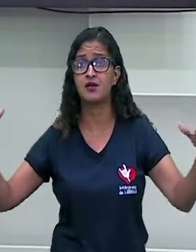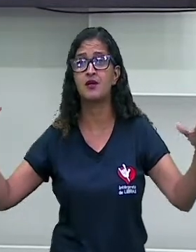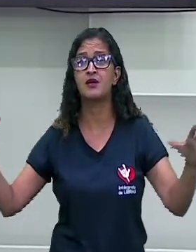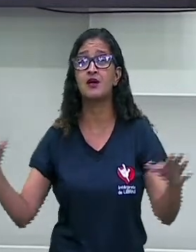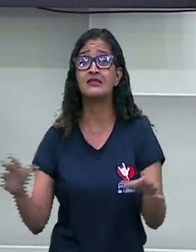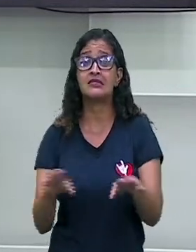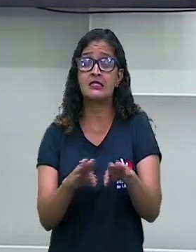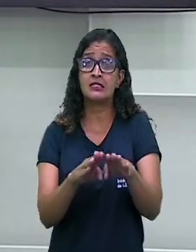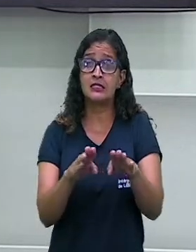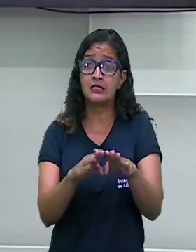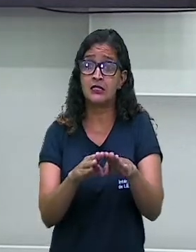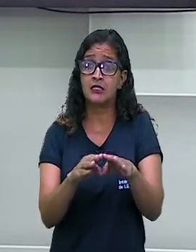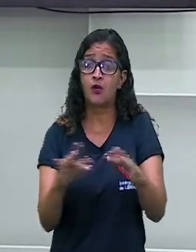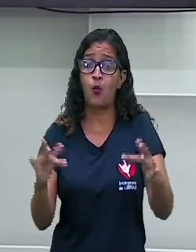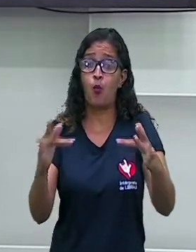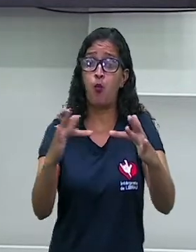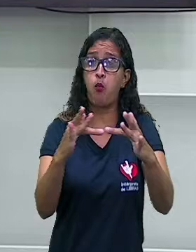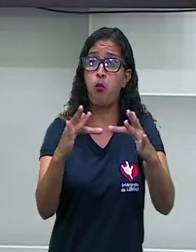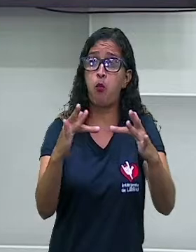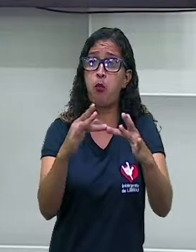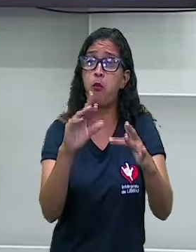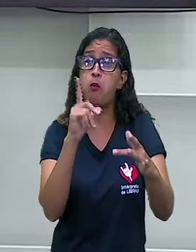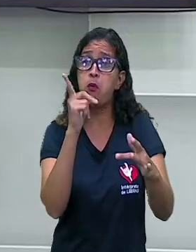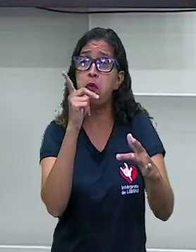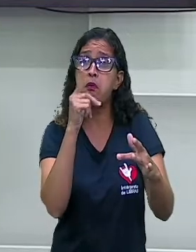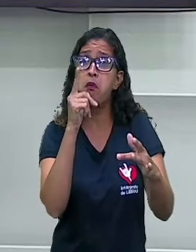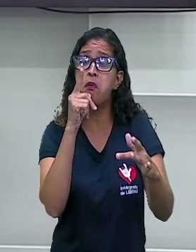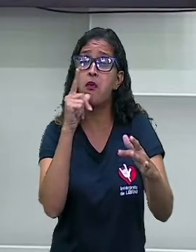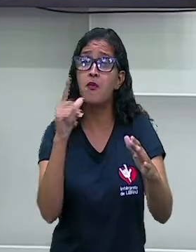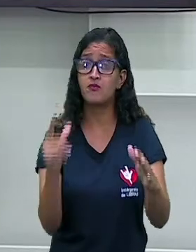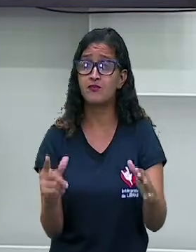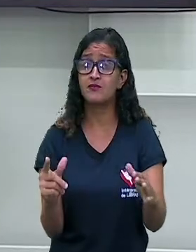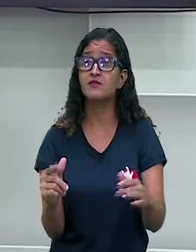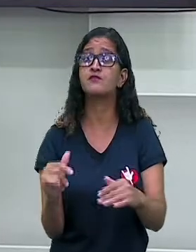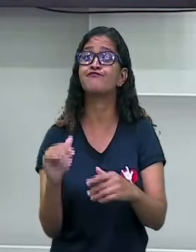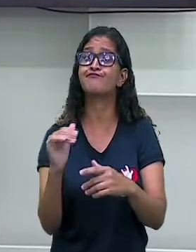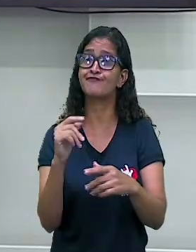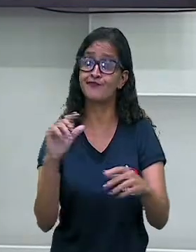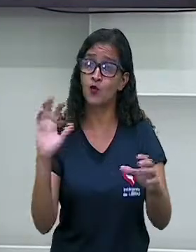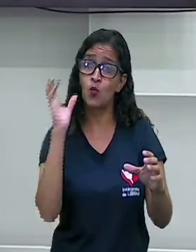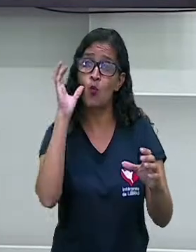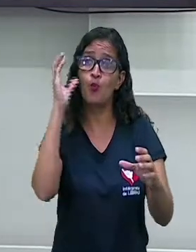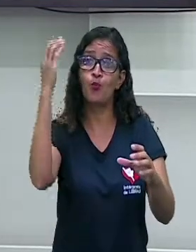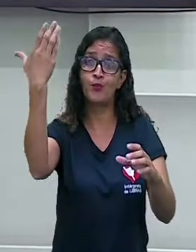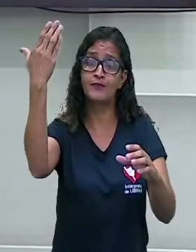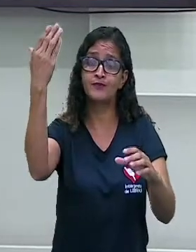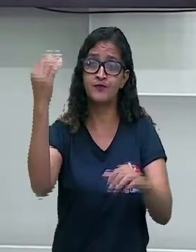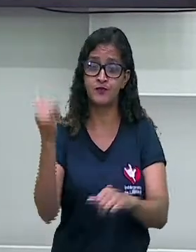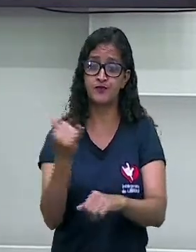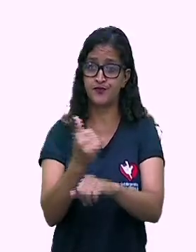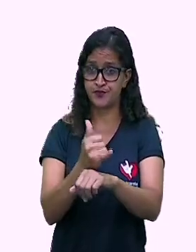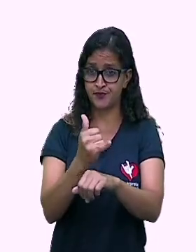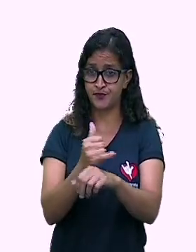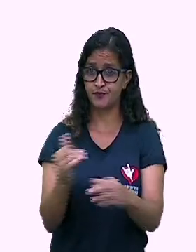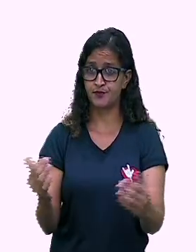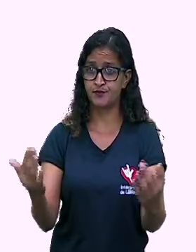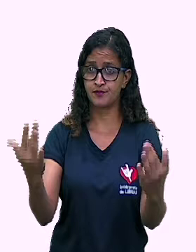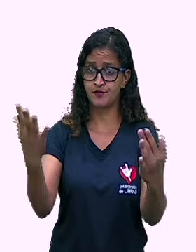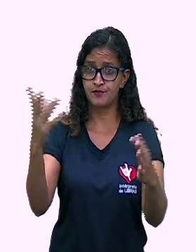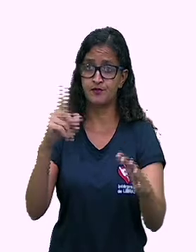a água. Isso causou, então, a ferrugem da esponja de aço.